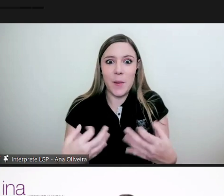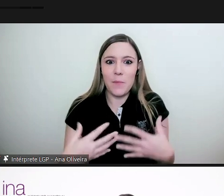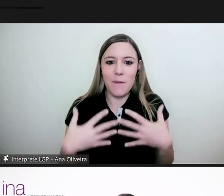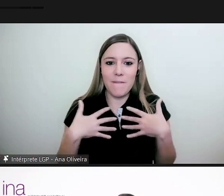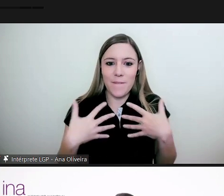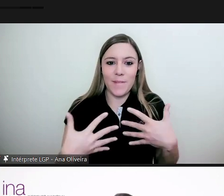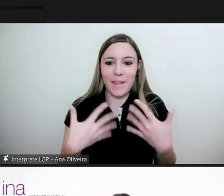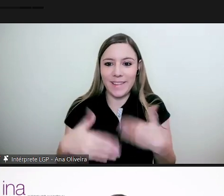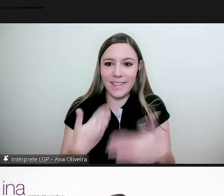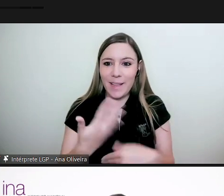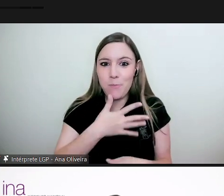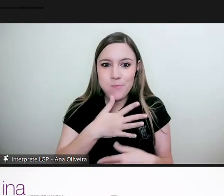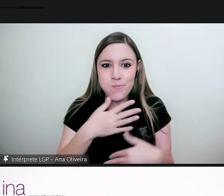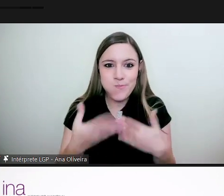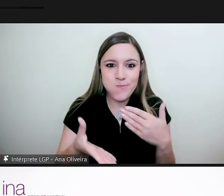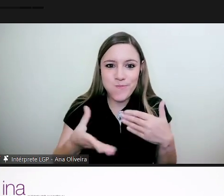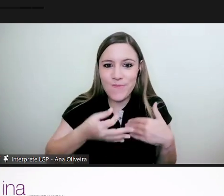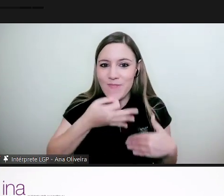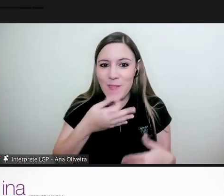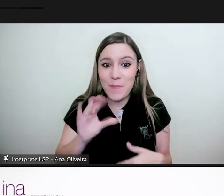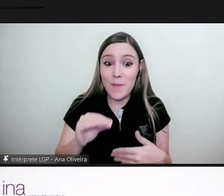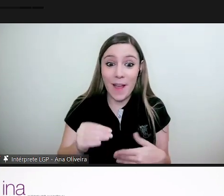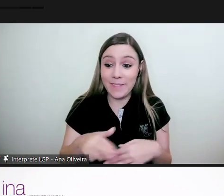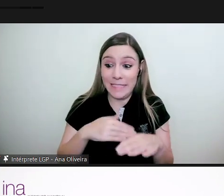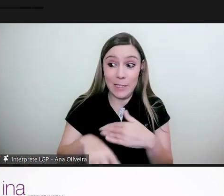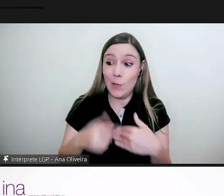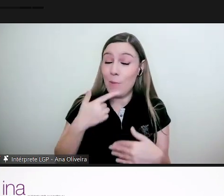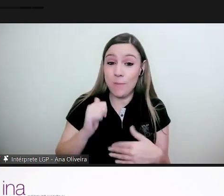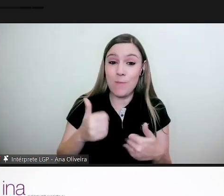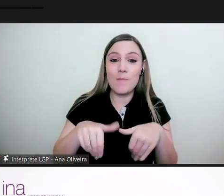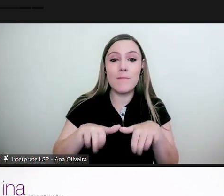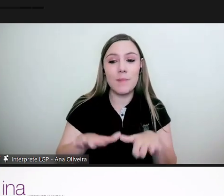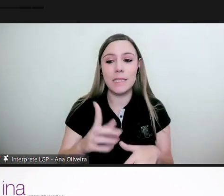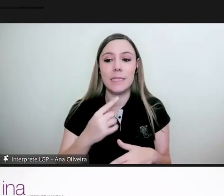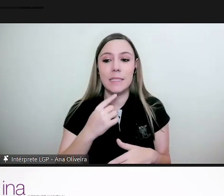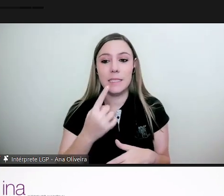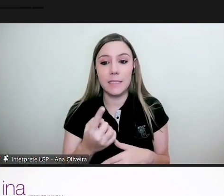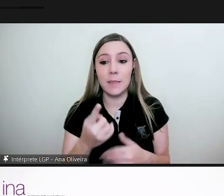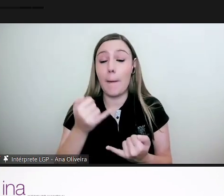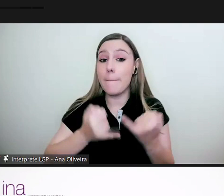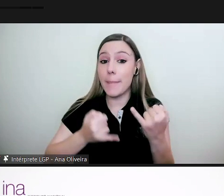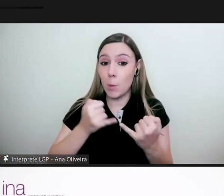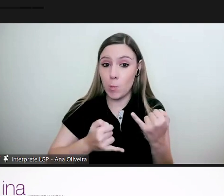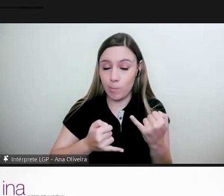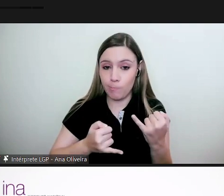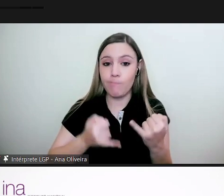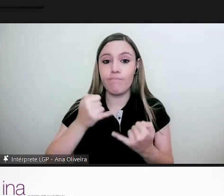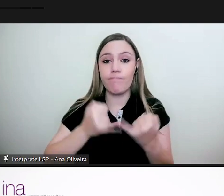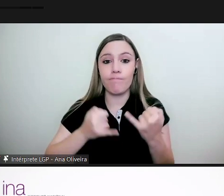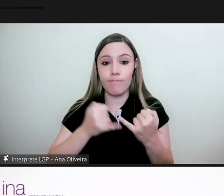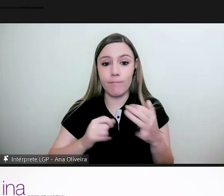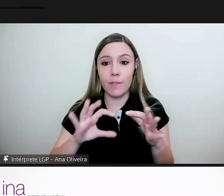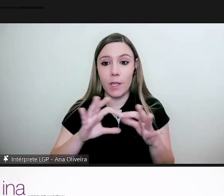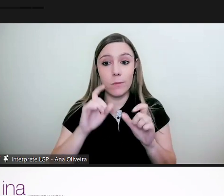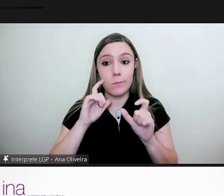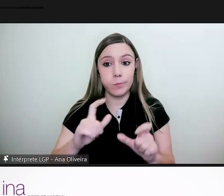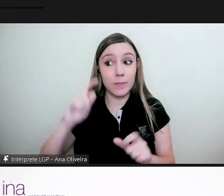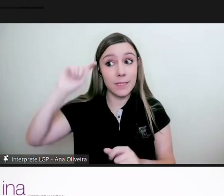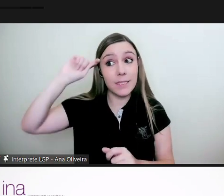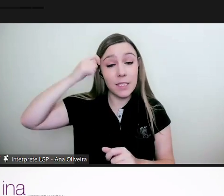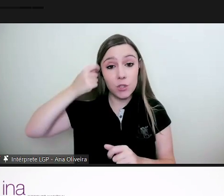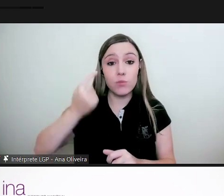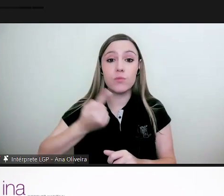desenvolver, não posso fazê-lo, mas deixar esta nota, perigo para a gestão de riscos